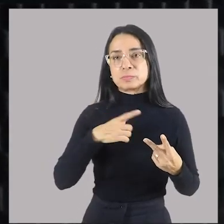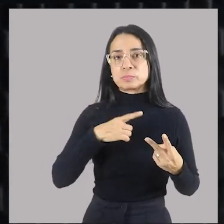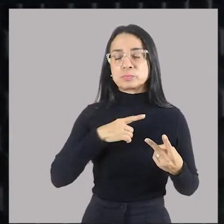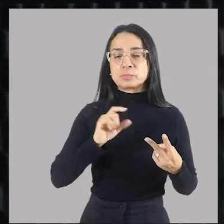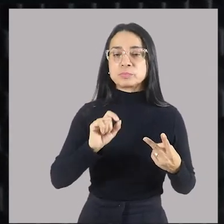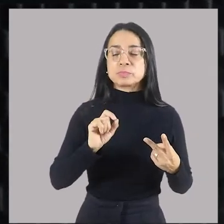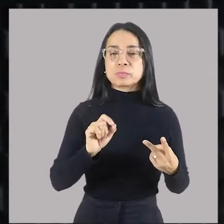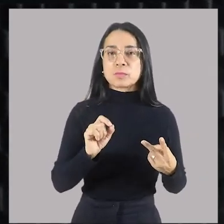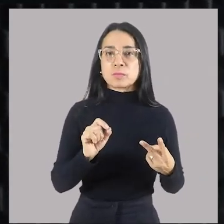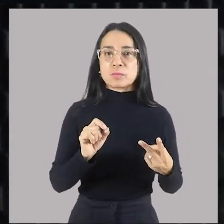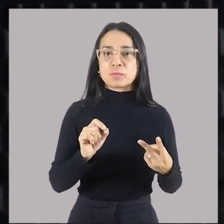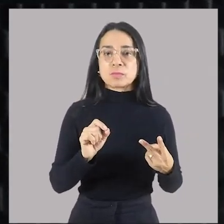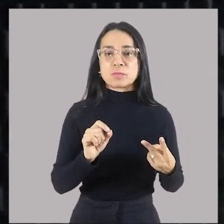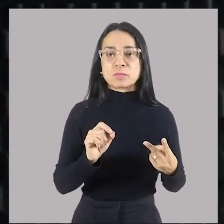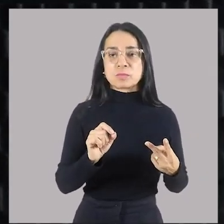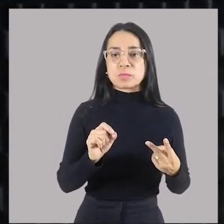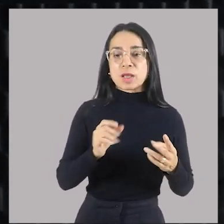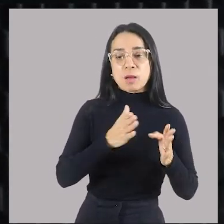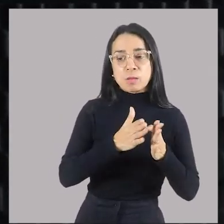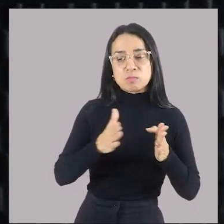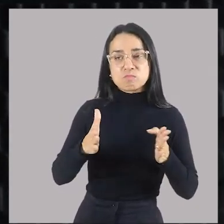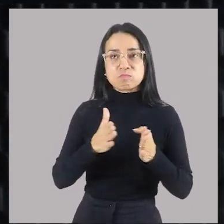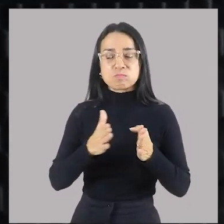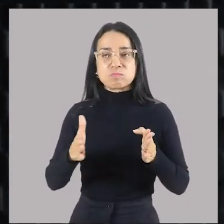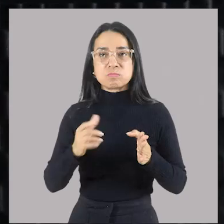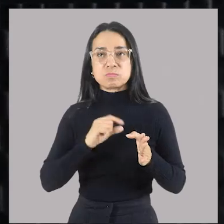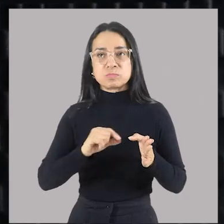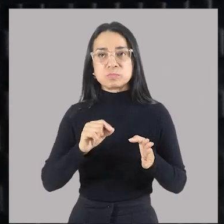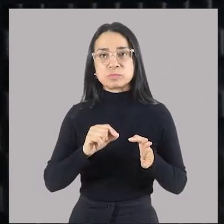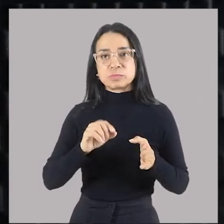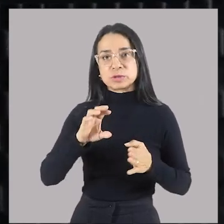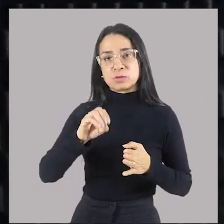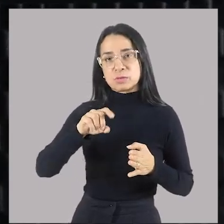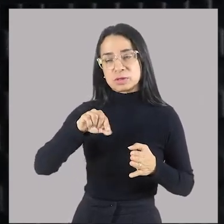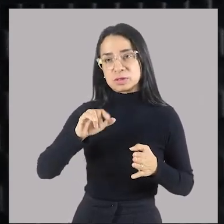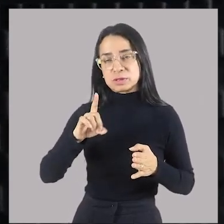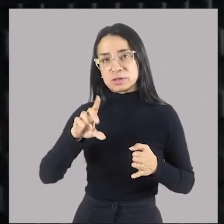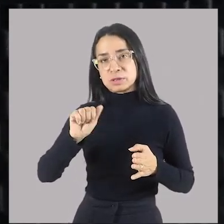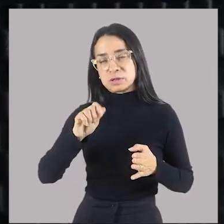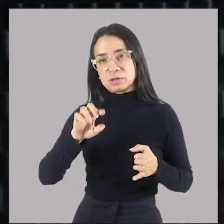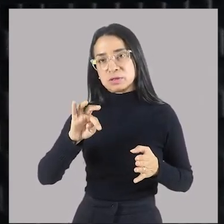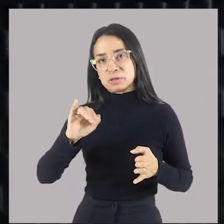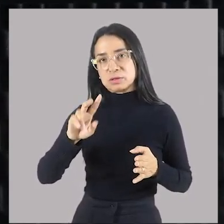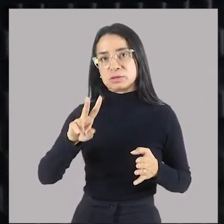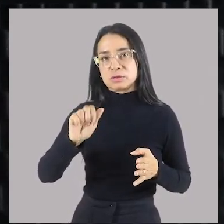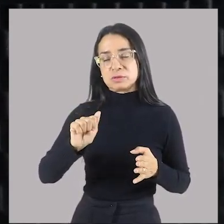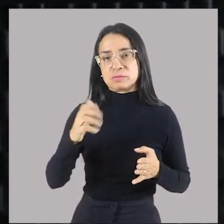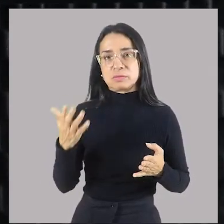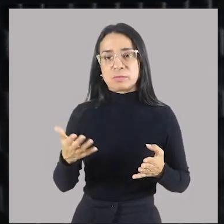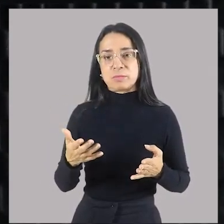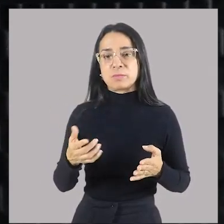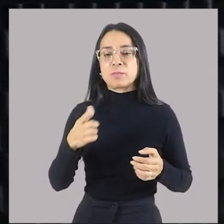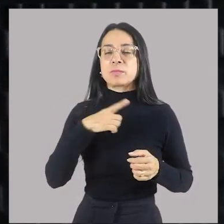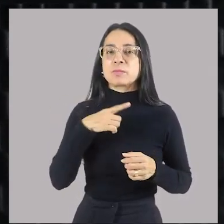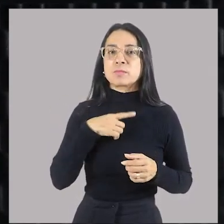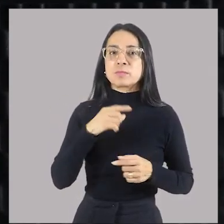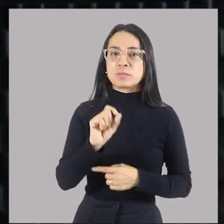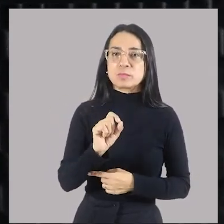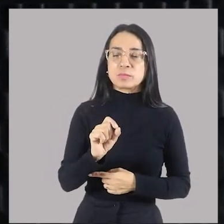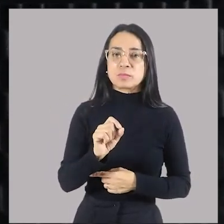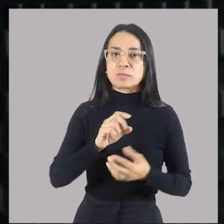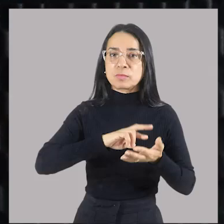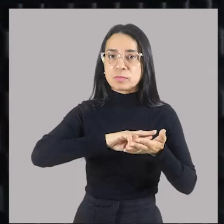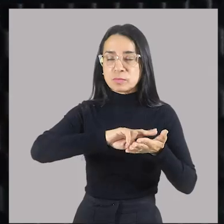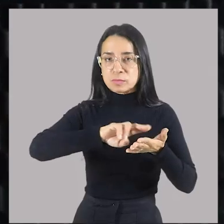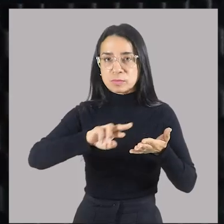vai ser intermediária, vai ser oxidativa, mas também vai ser glicolítica. Ela vai ter